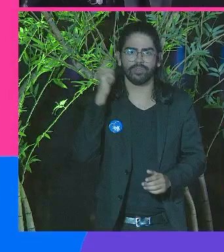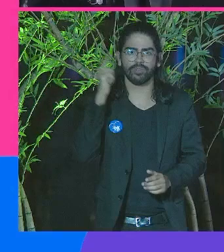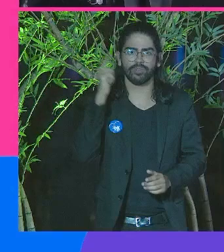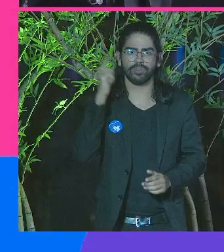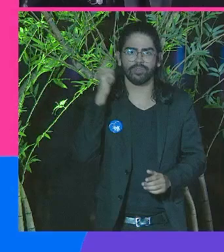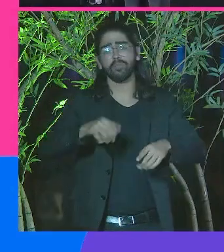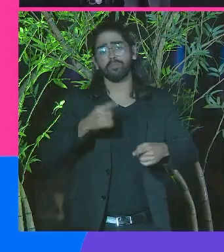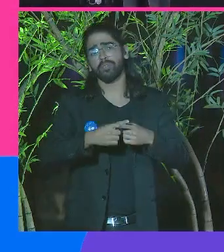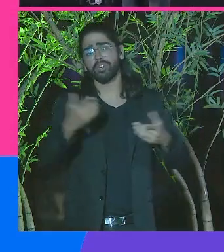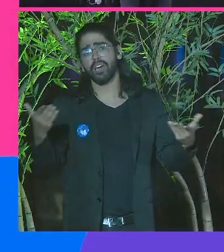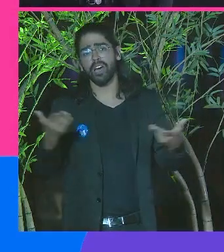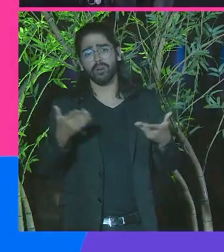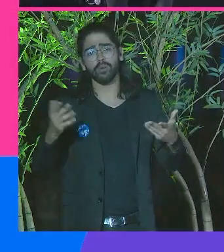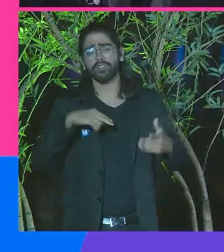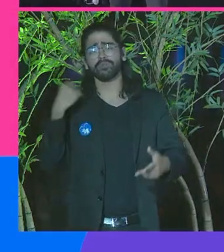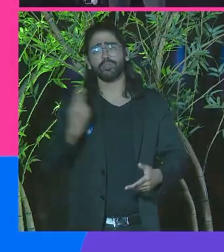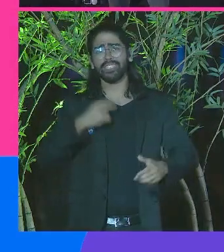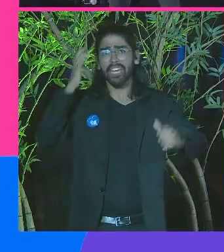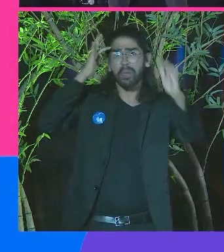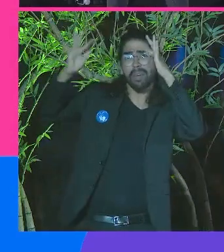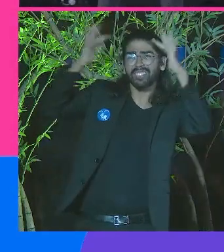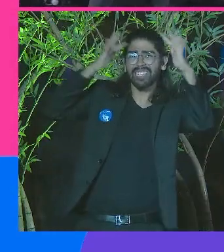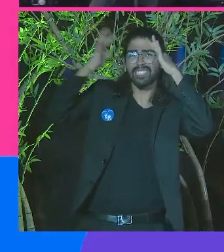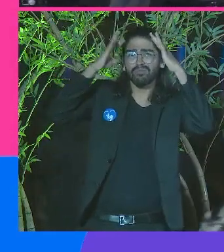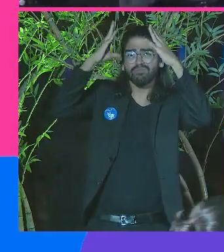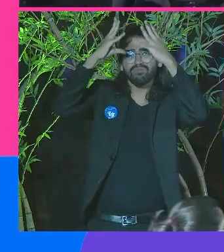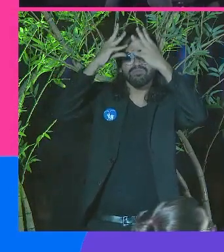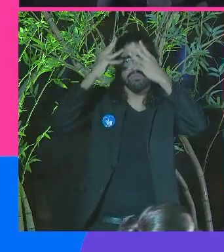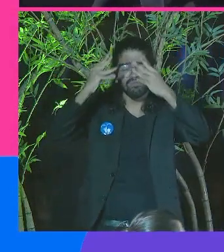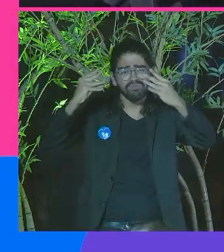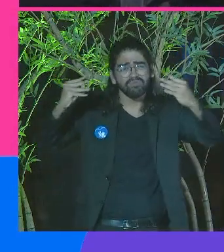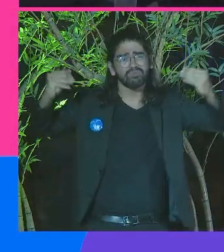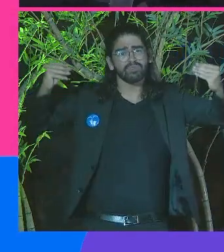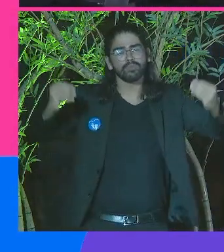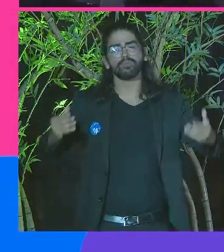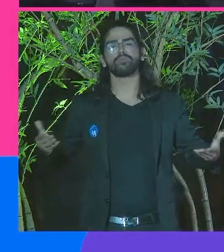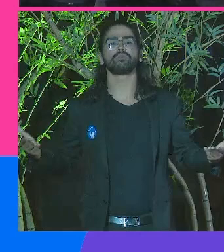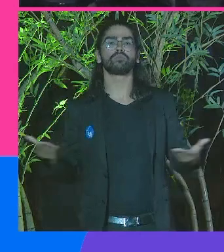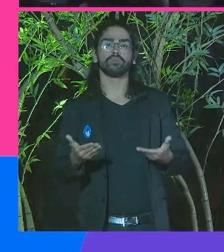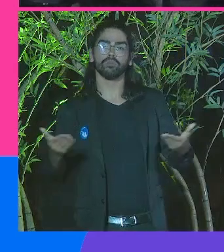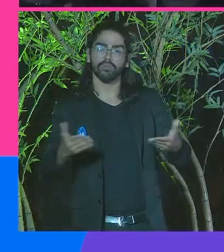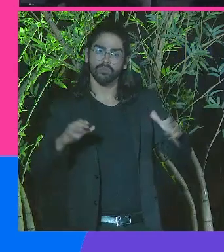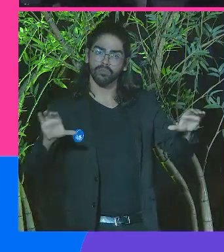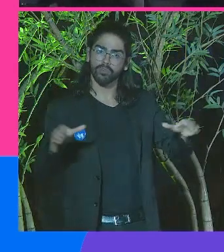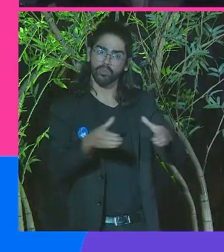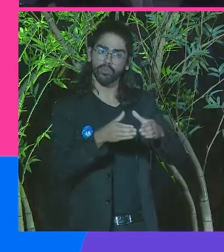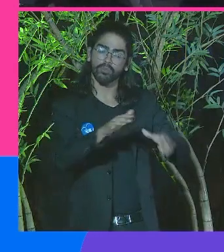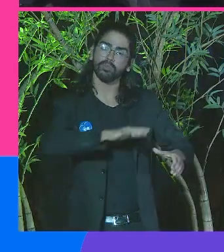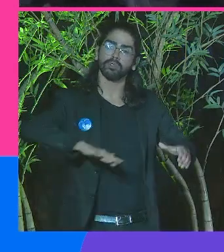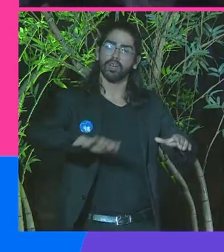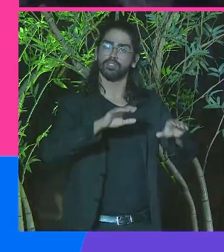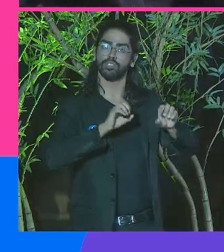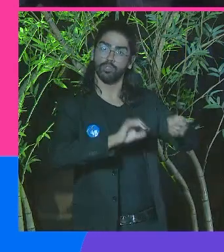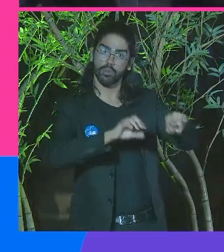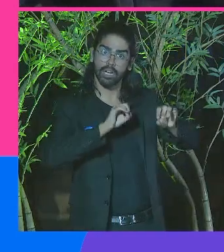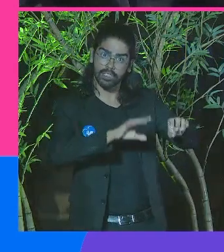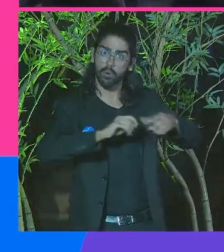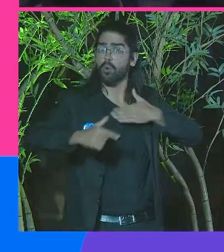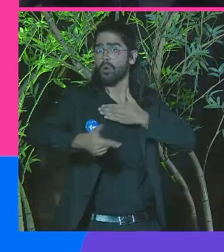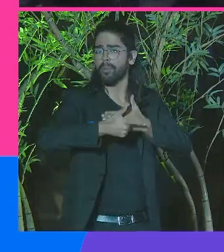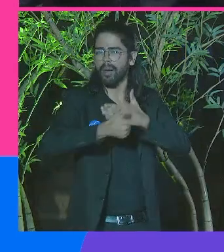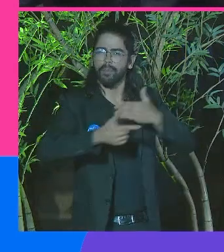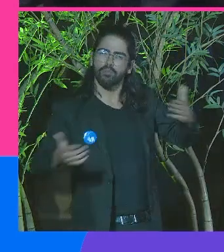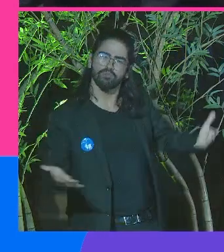a gente vive uma crise de imaginação. Recentemente, uma liderança de um grupo de educação que deveria estar impulsionando a